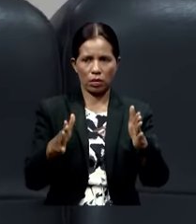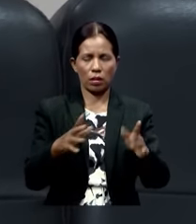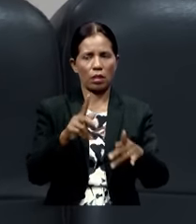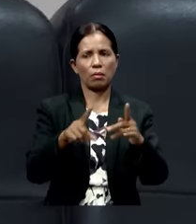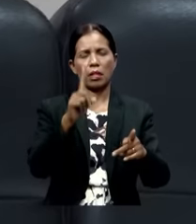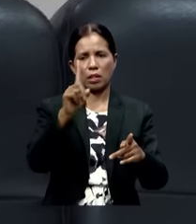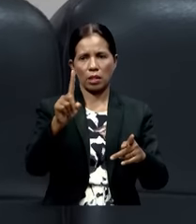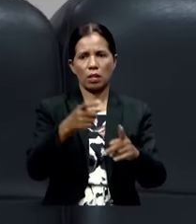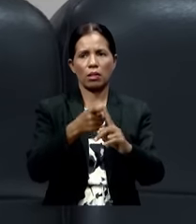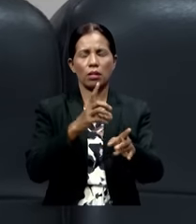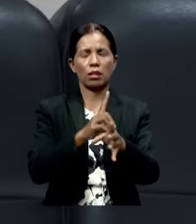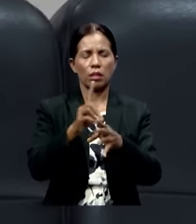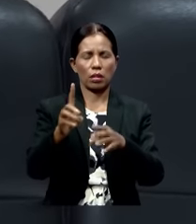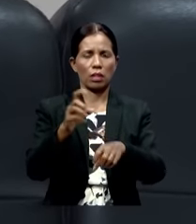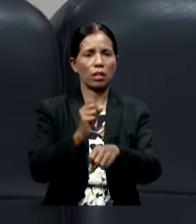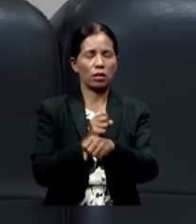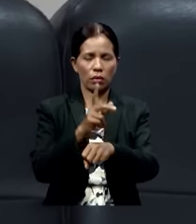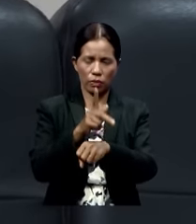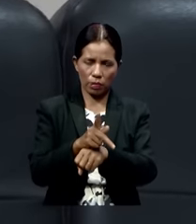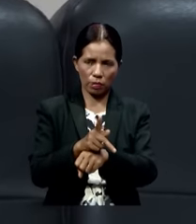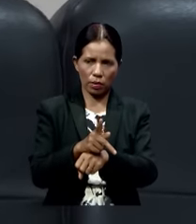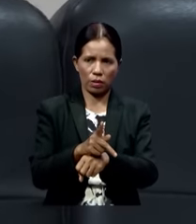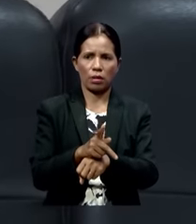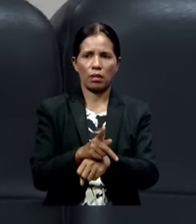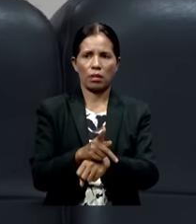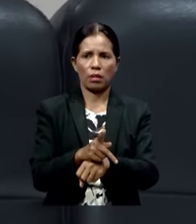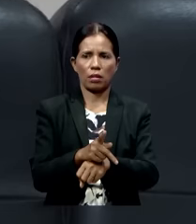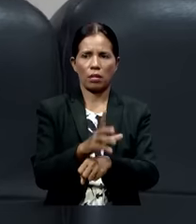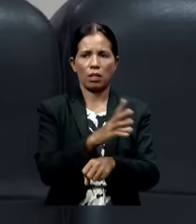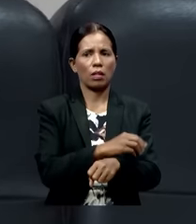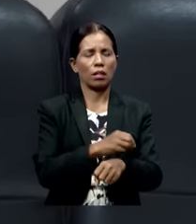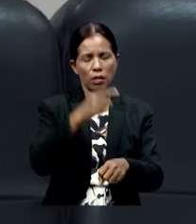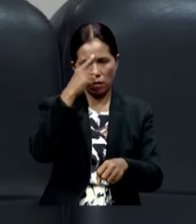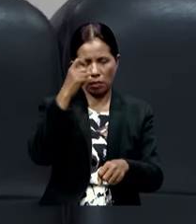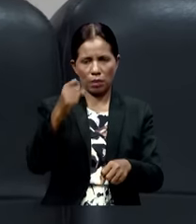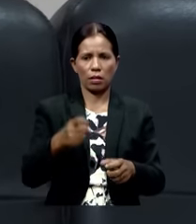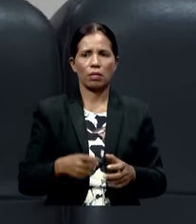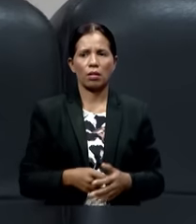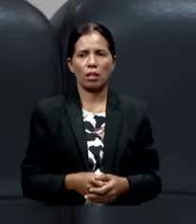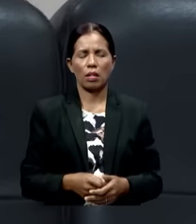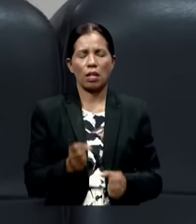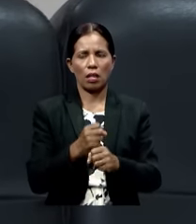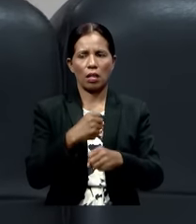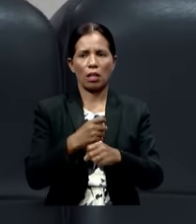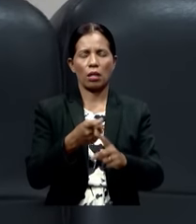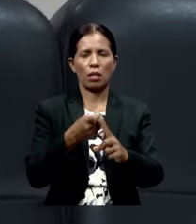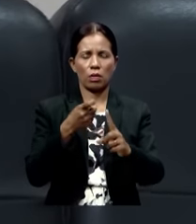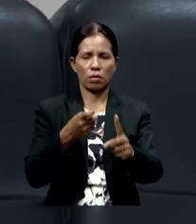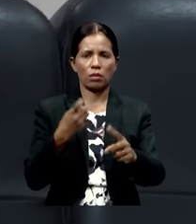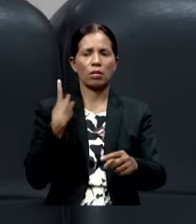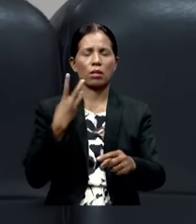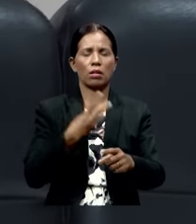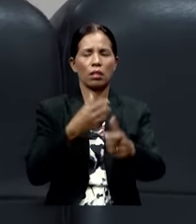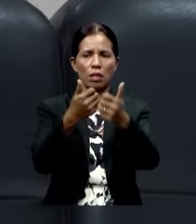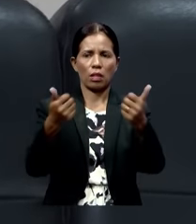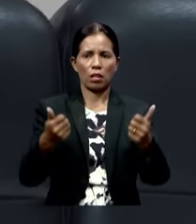ida husi Direção Nacional de Emprego Estrangeiro também né halo husi itenia